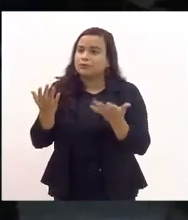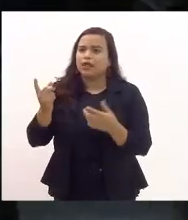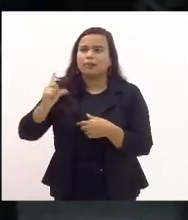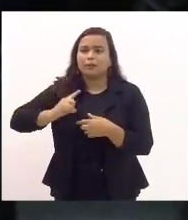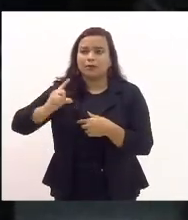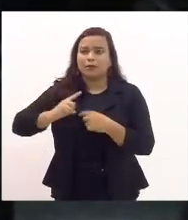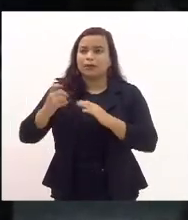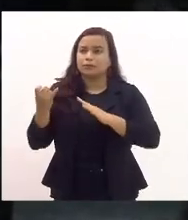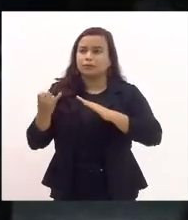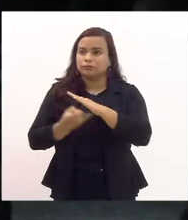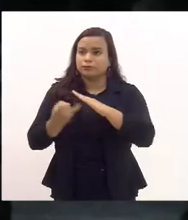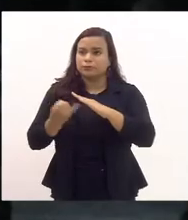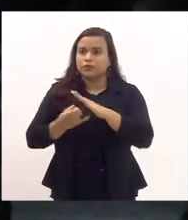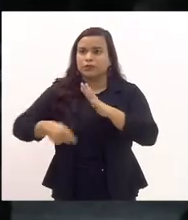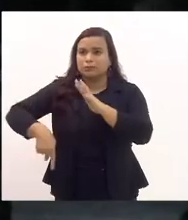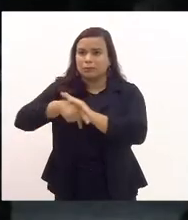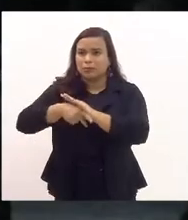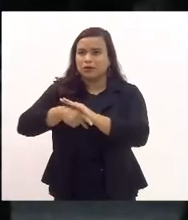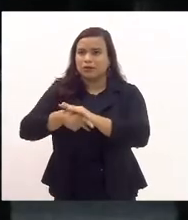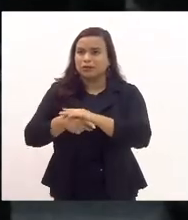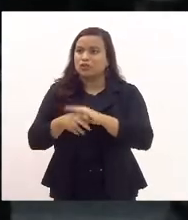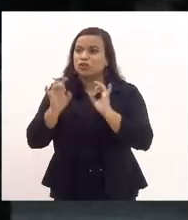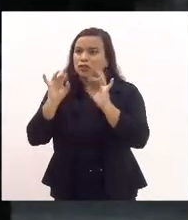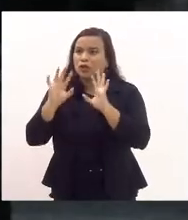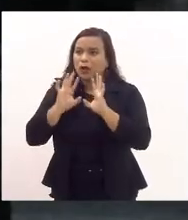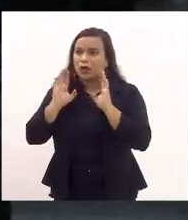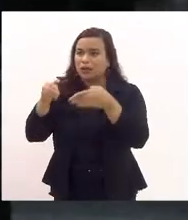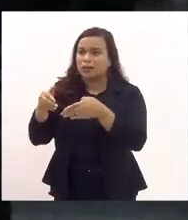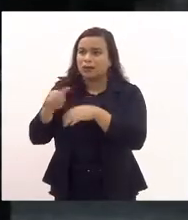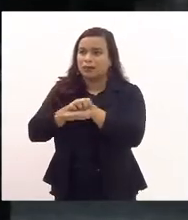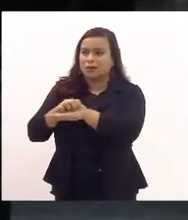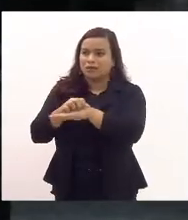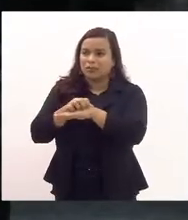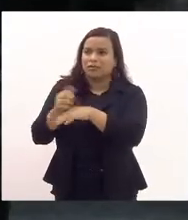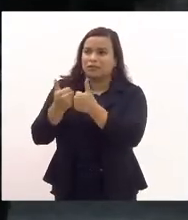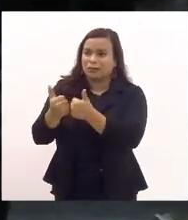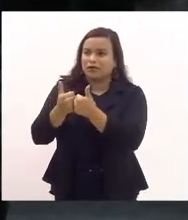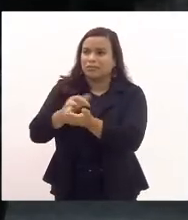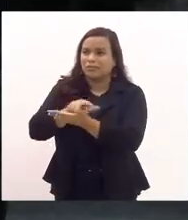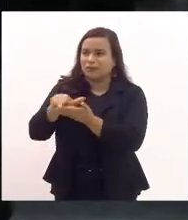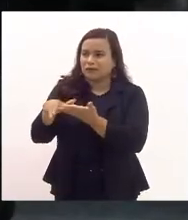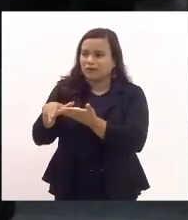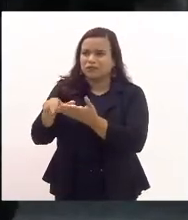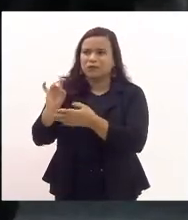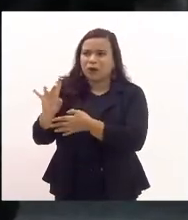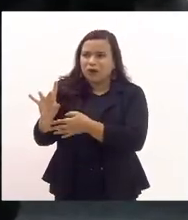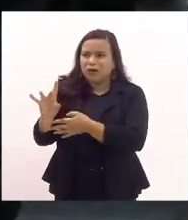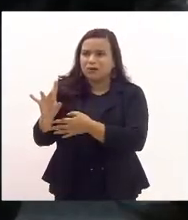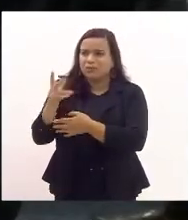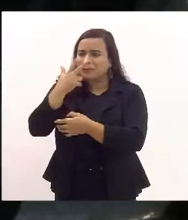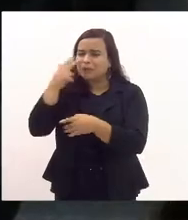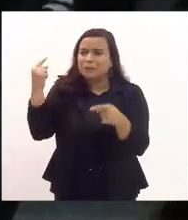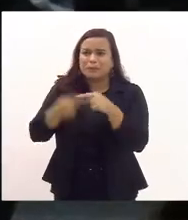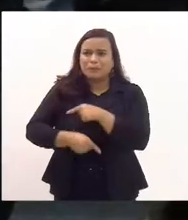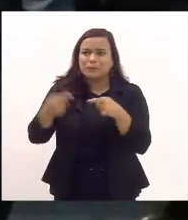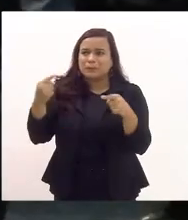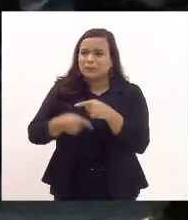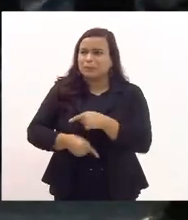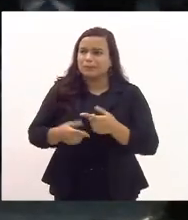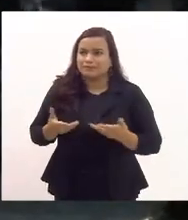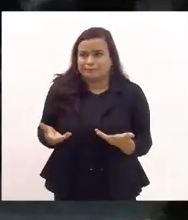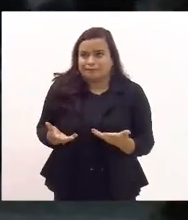instituição só para o rodoviário não faz a menor o menor sentido